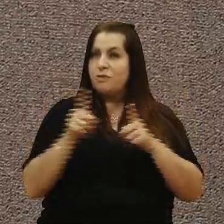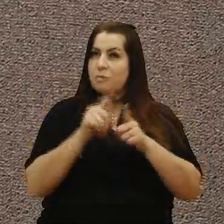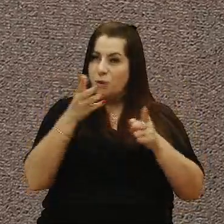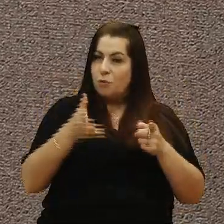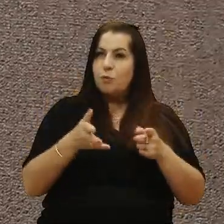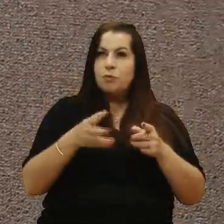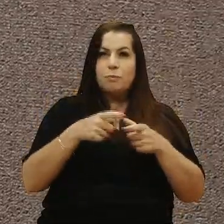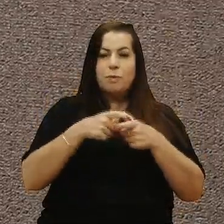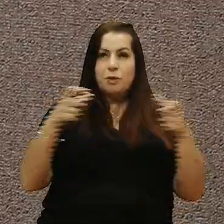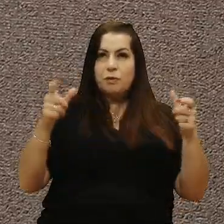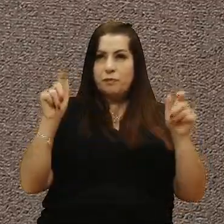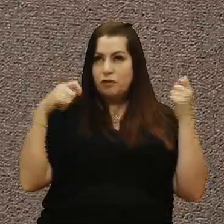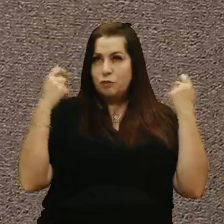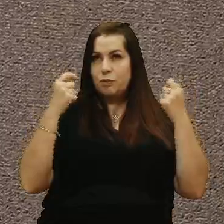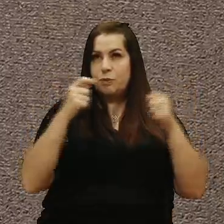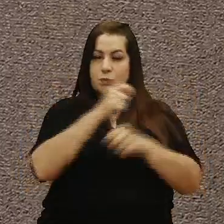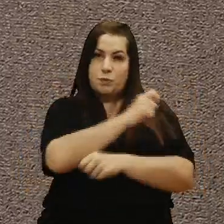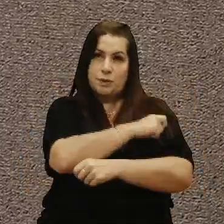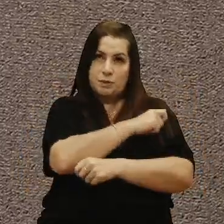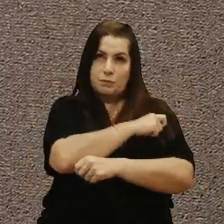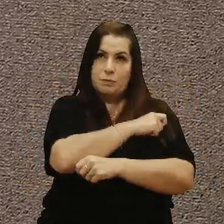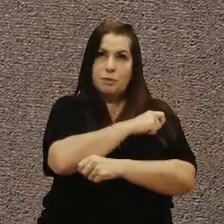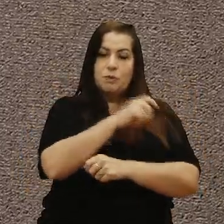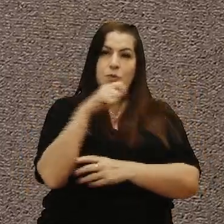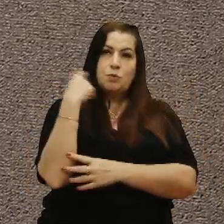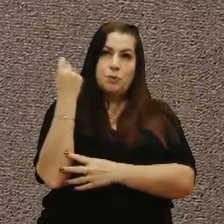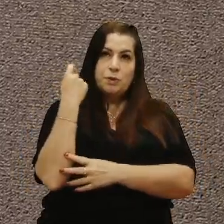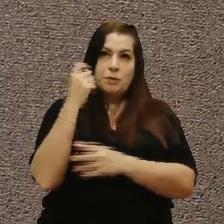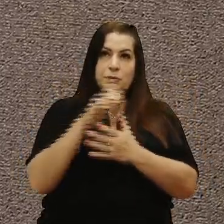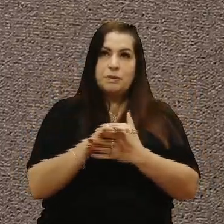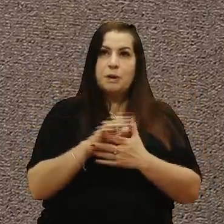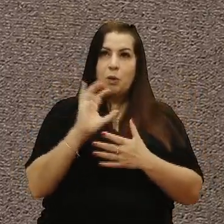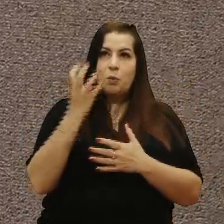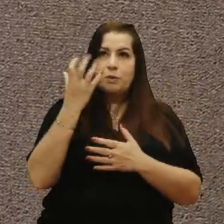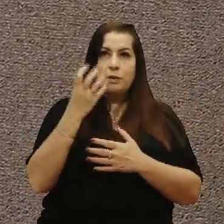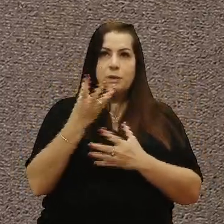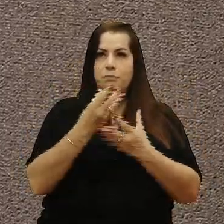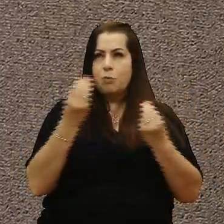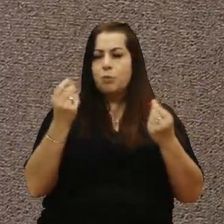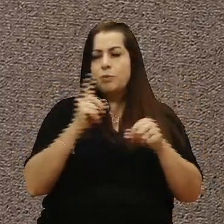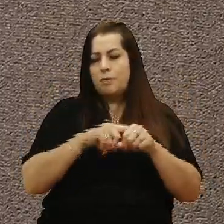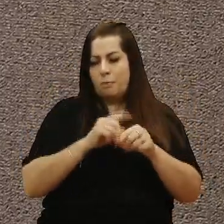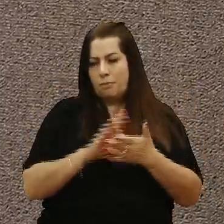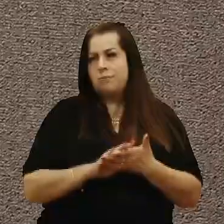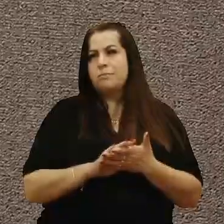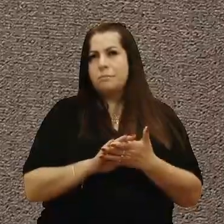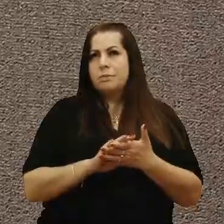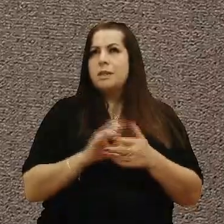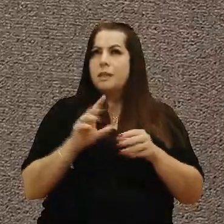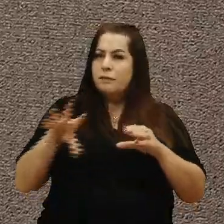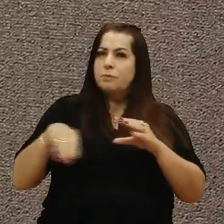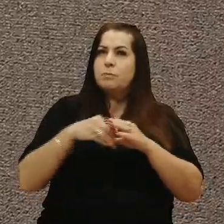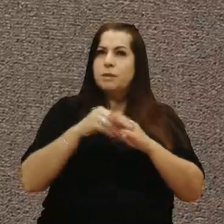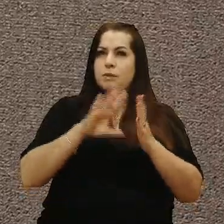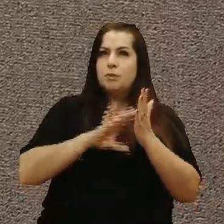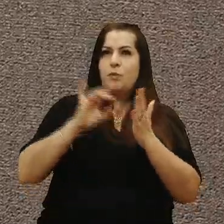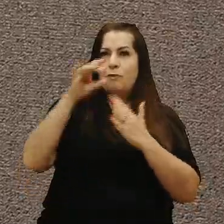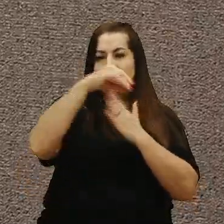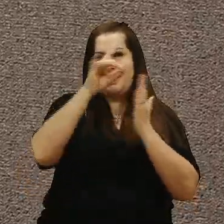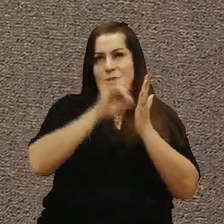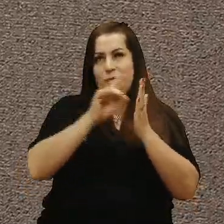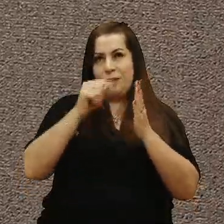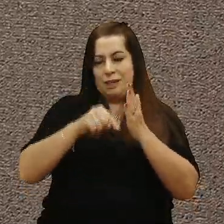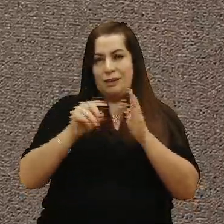já é o maior festival estudantil do Rio Grande do Sul, que acontece há muito tempo e que já faz parte do calendário de eventos